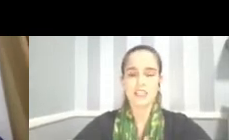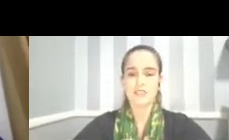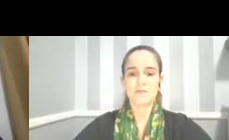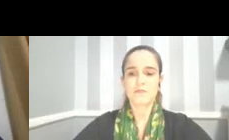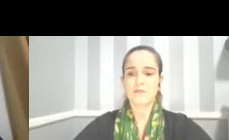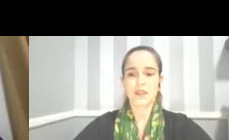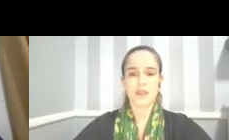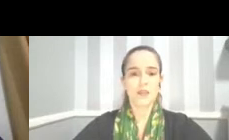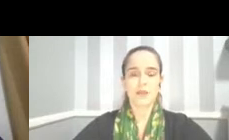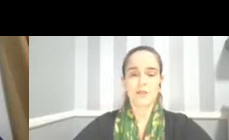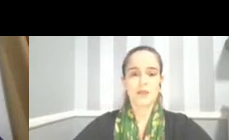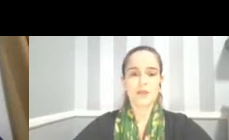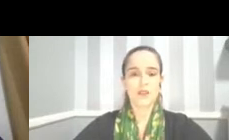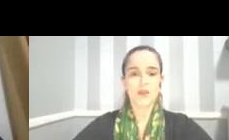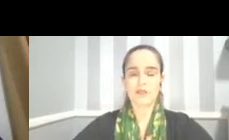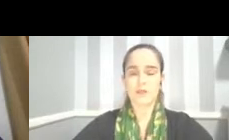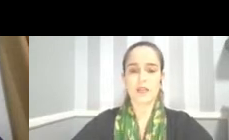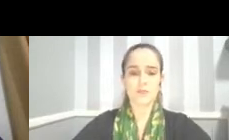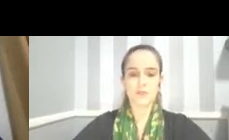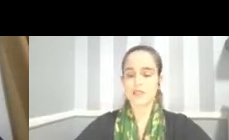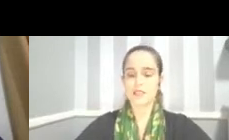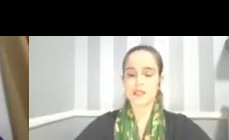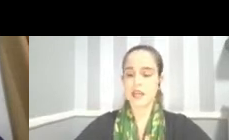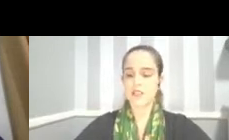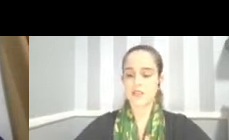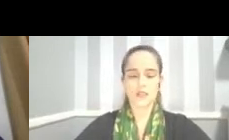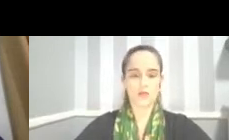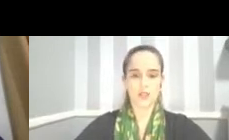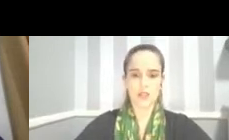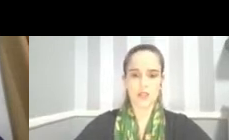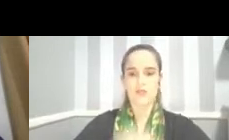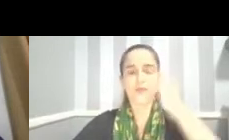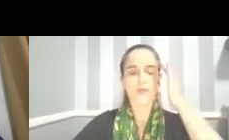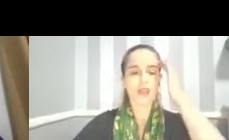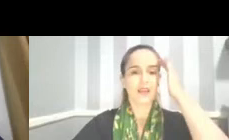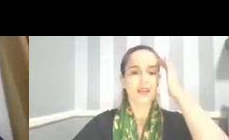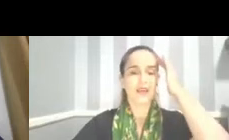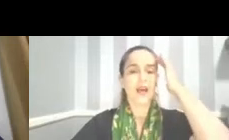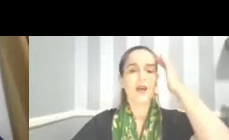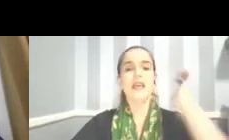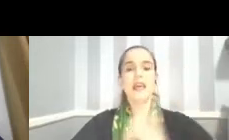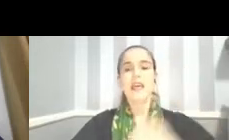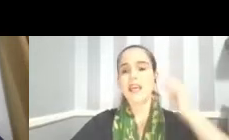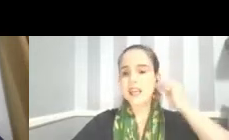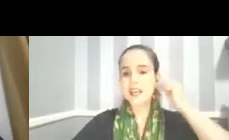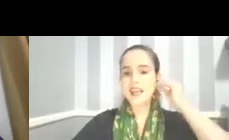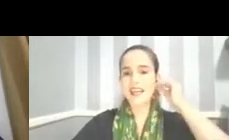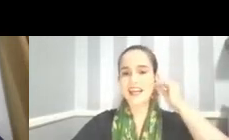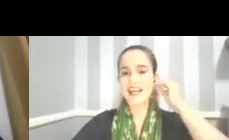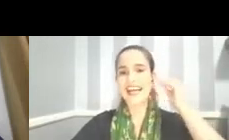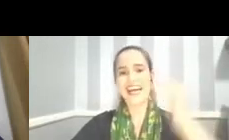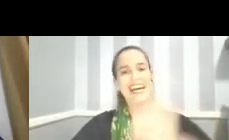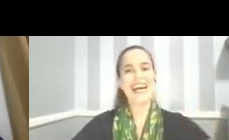né, Jaiane? Pelo menos eu adoro o vermelhão. Que saudade de fazer unha, gente. Todo mundo Já gosta. tá